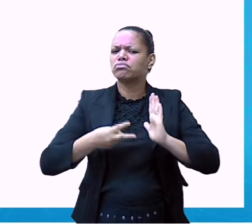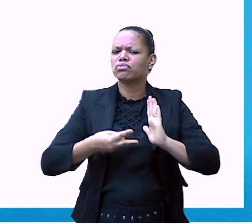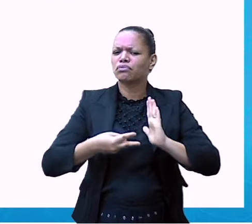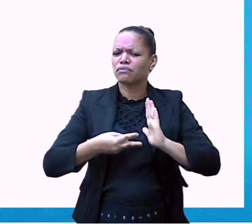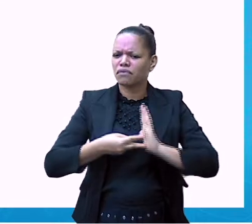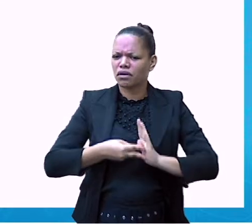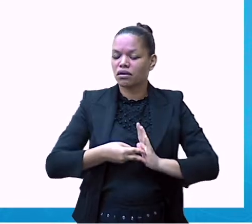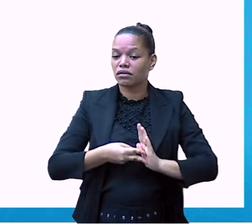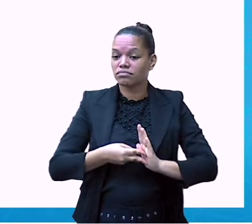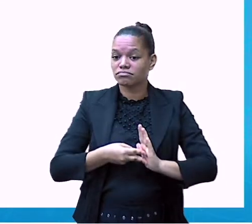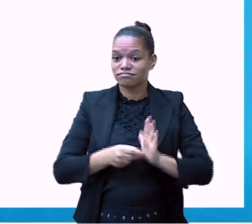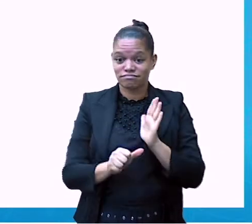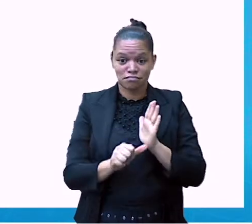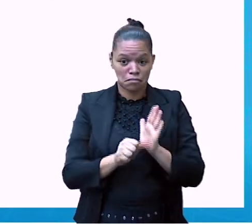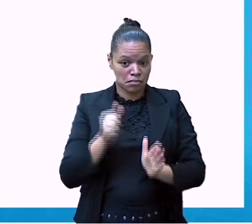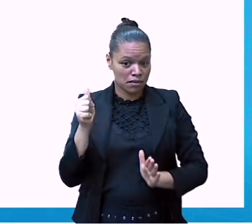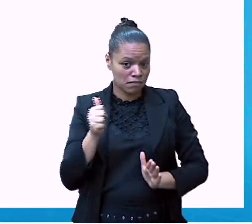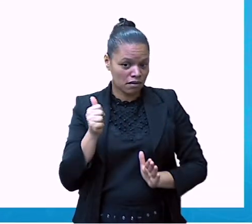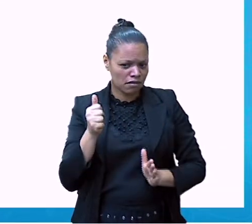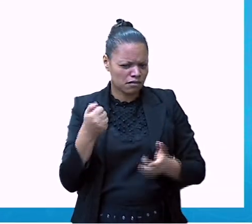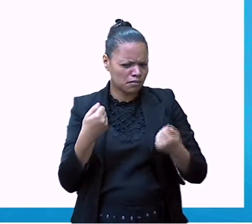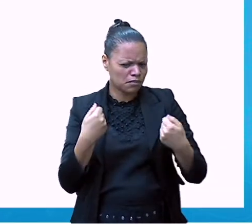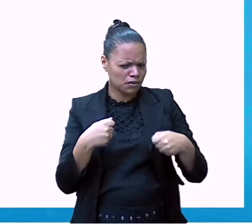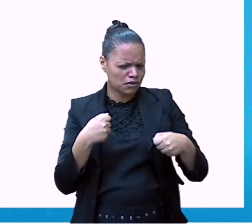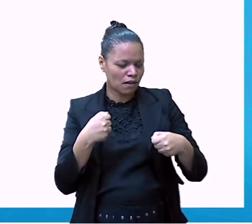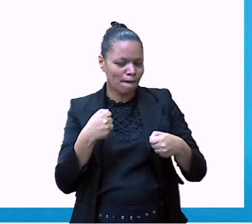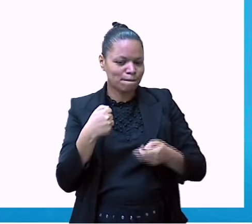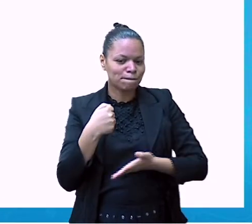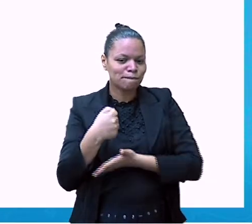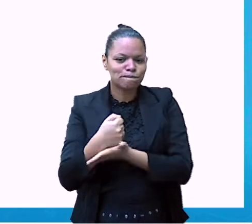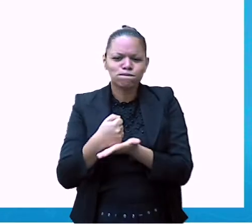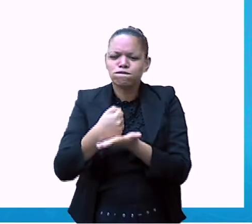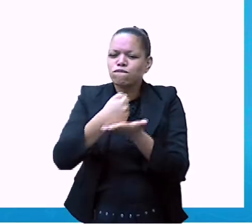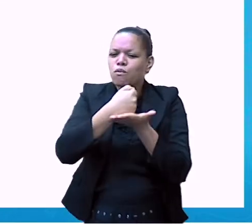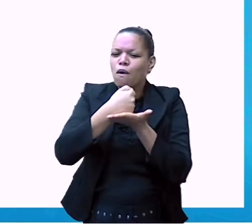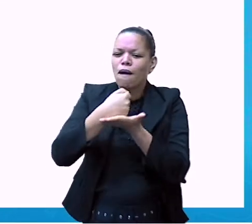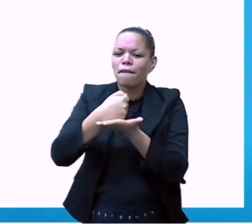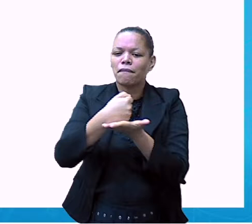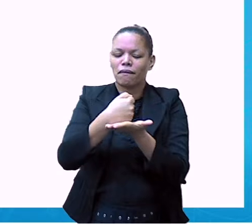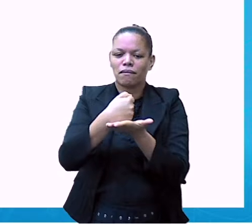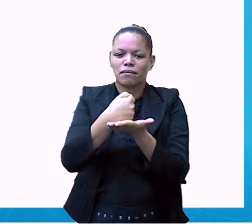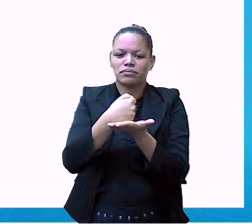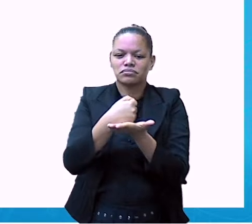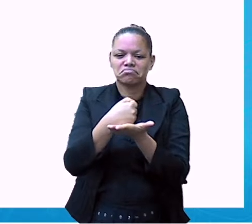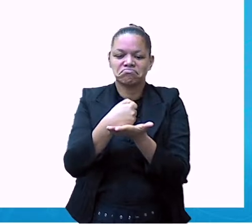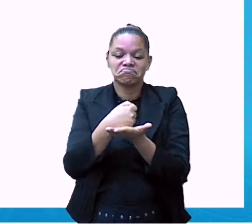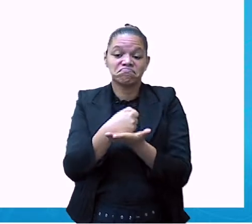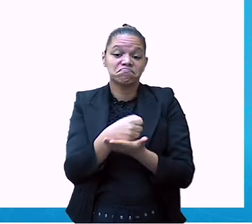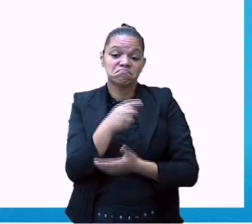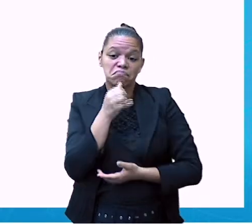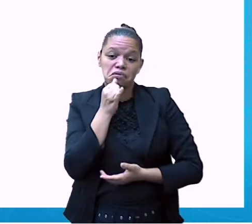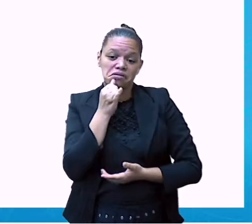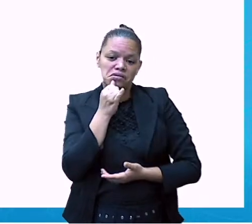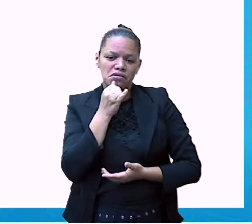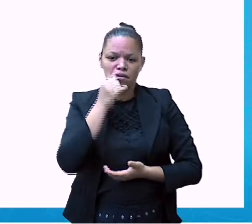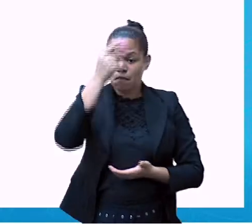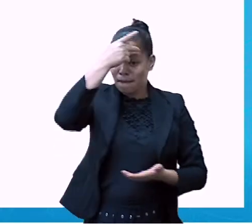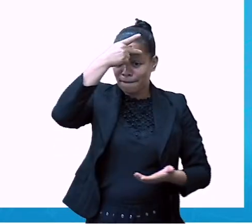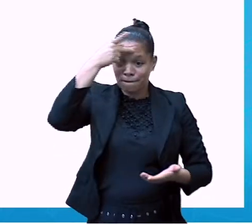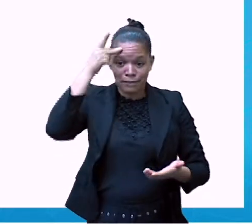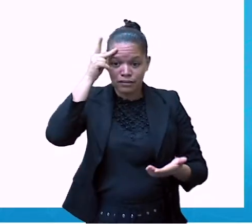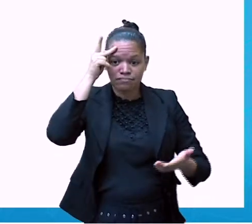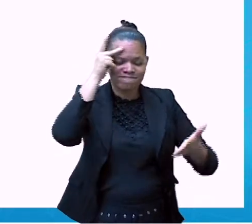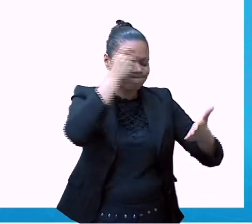O escritor expõe brevemente um tema ao leitor. Nós temos